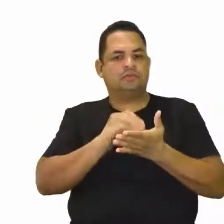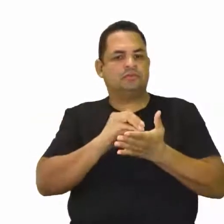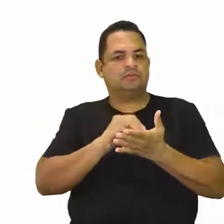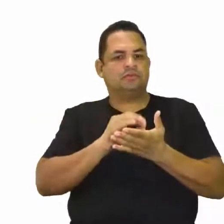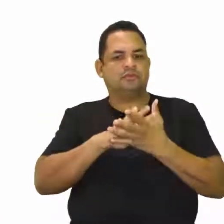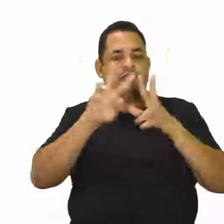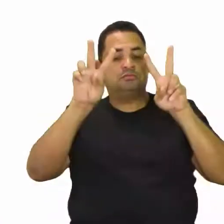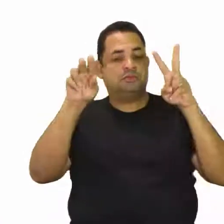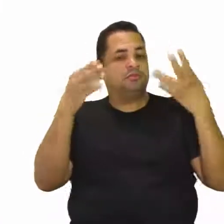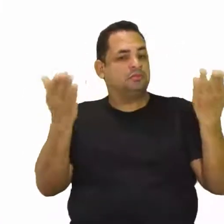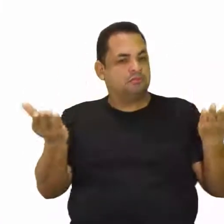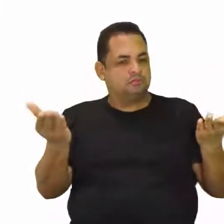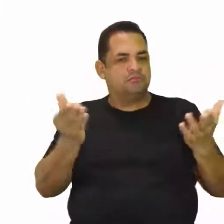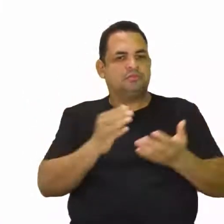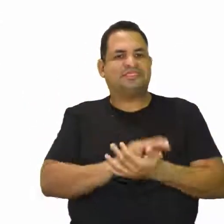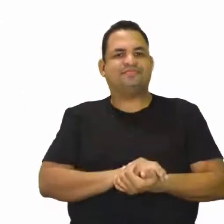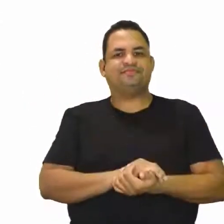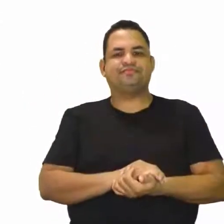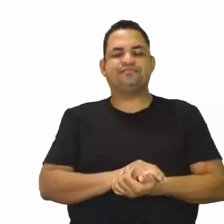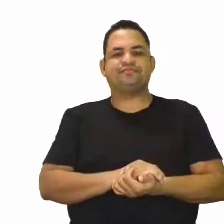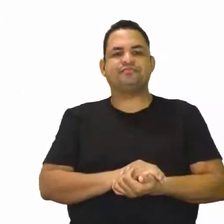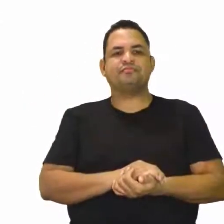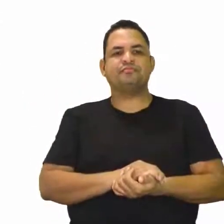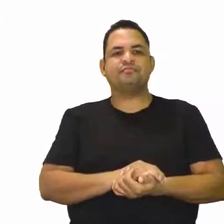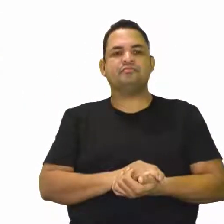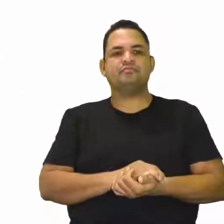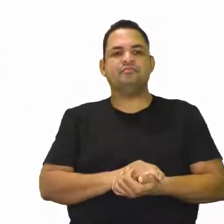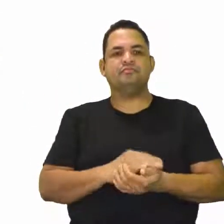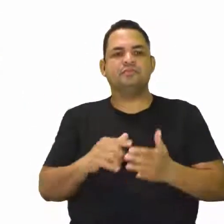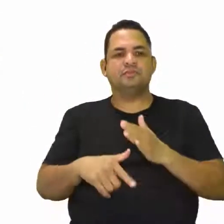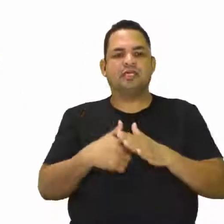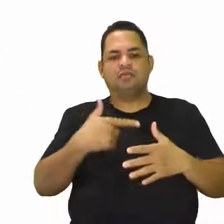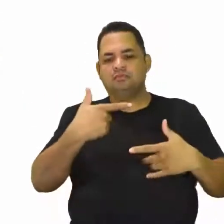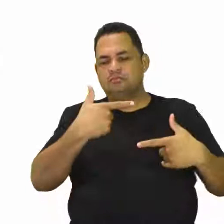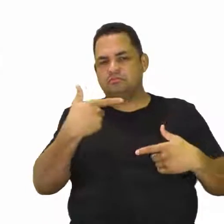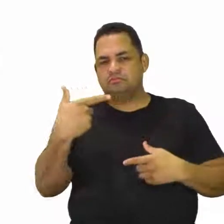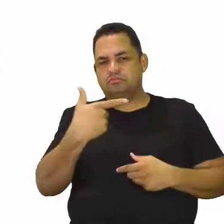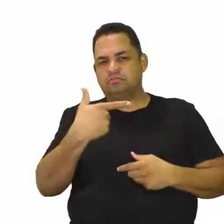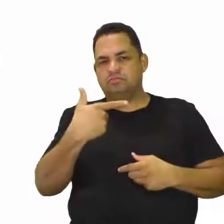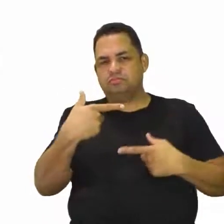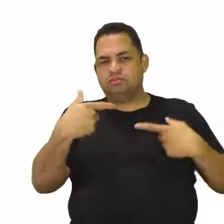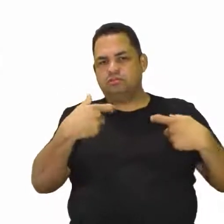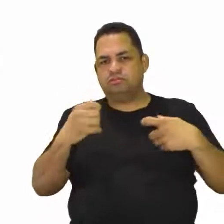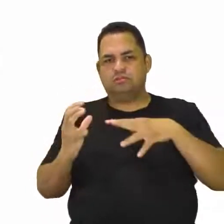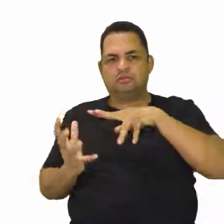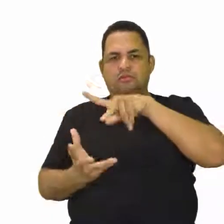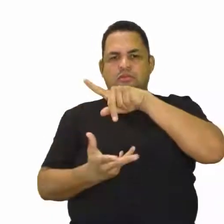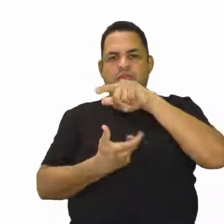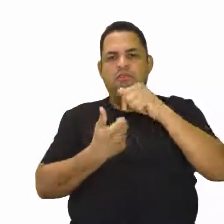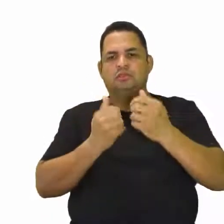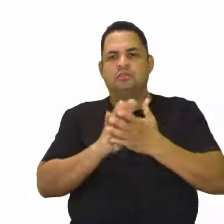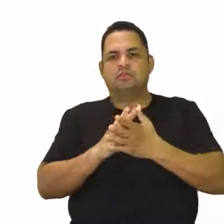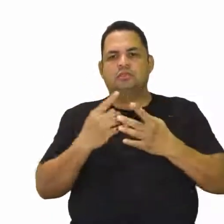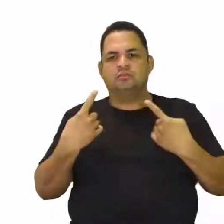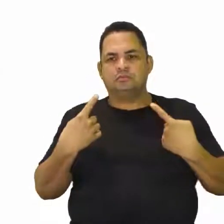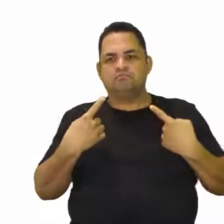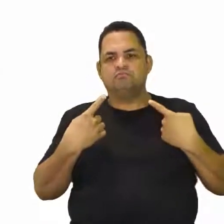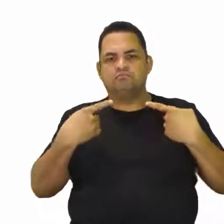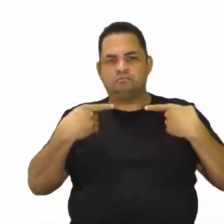assunto, tá certo? Então vejamos. A Segunda Guerra Mundial, senhores, Na verdade, ela foi um